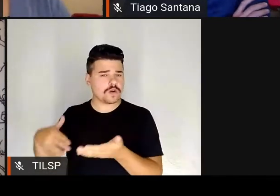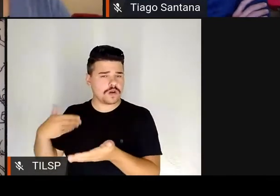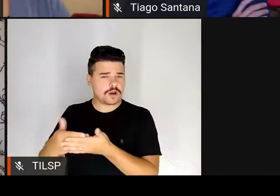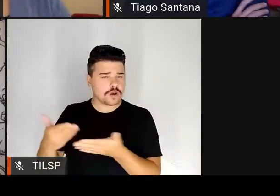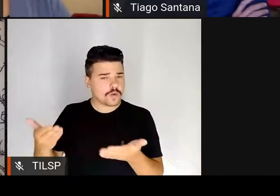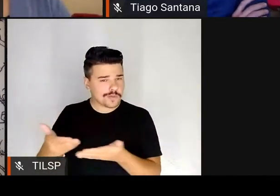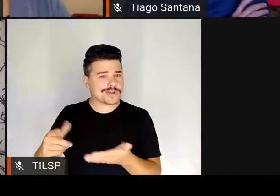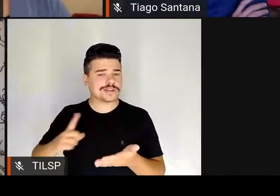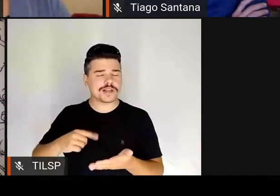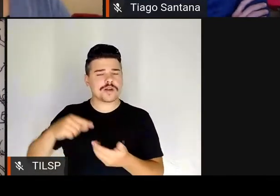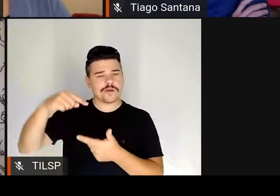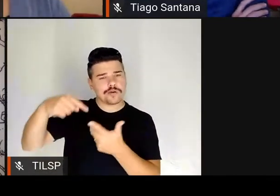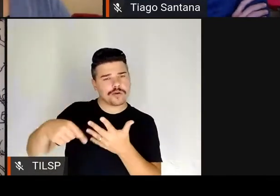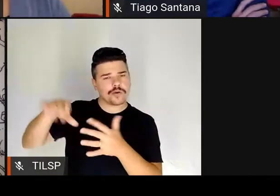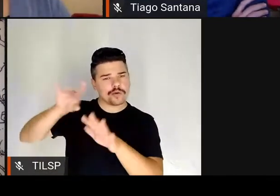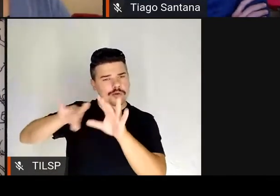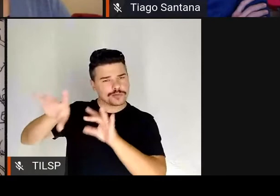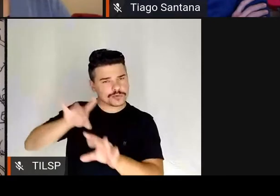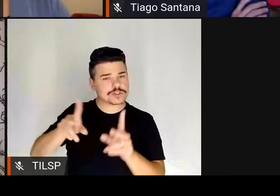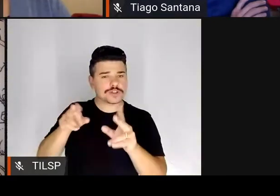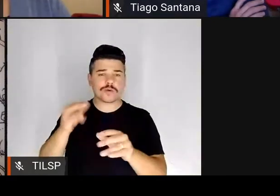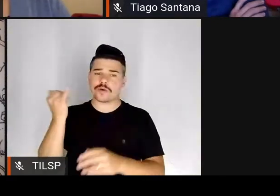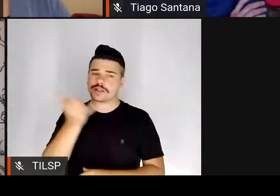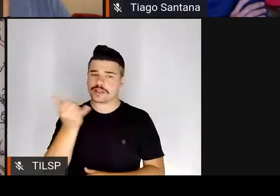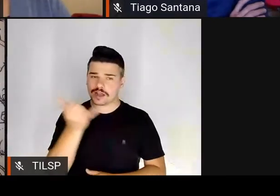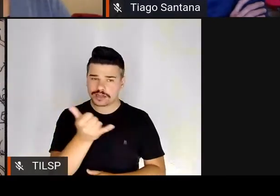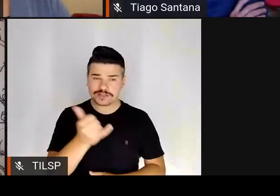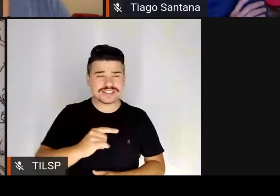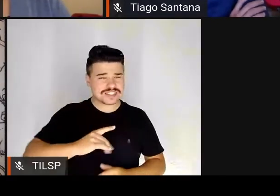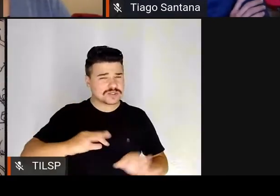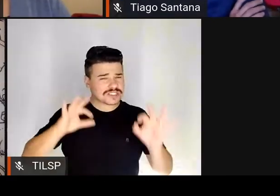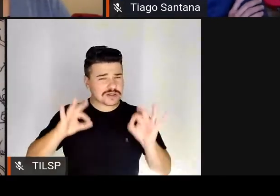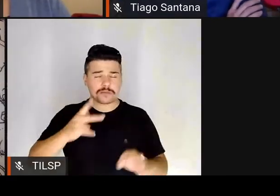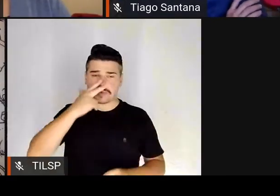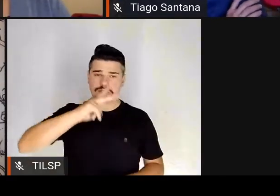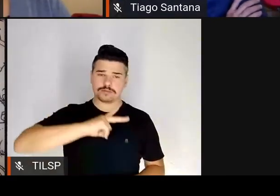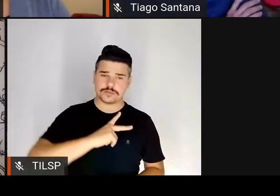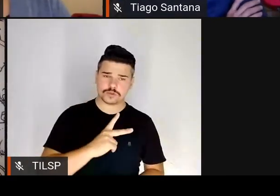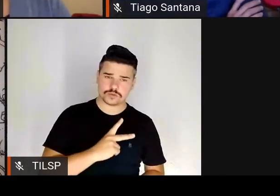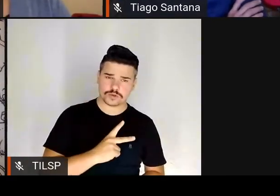as opções hoje por certas narrativas me parecem que são muito pessoais, não são,